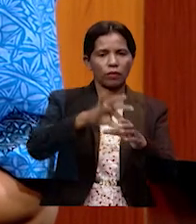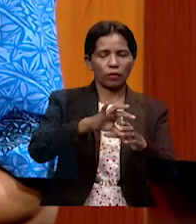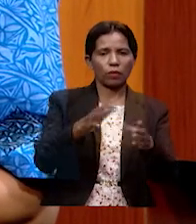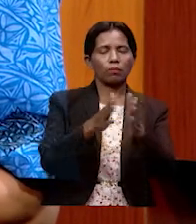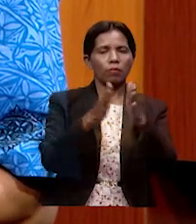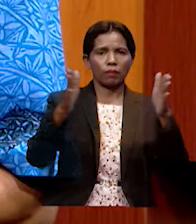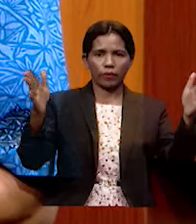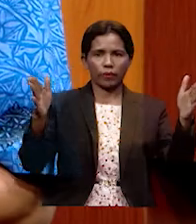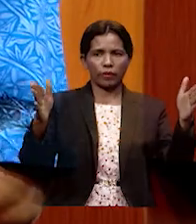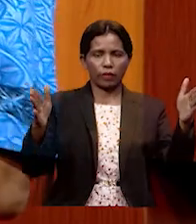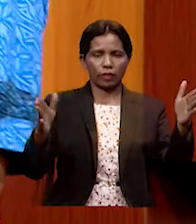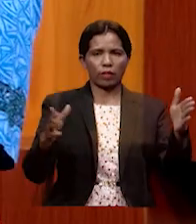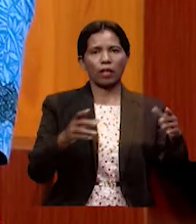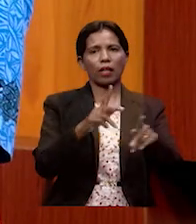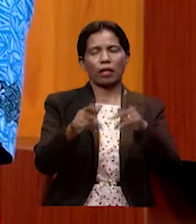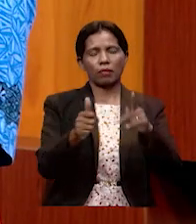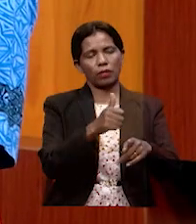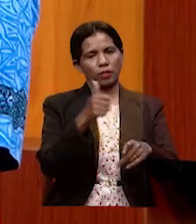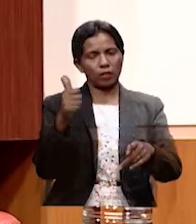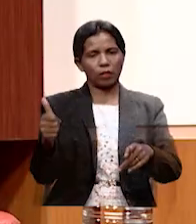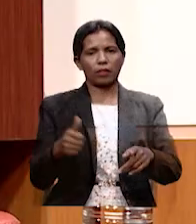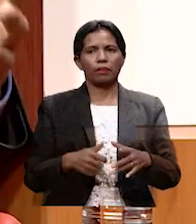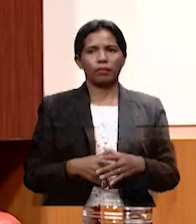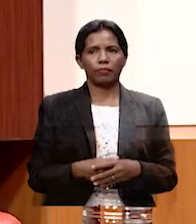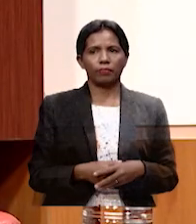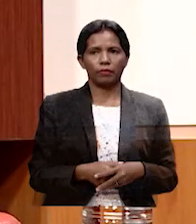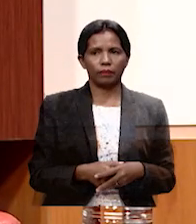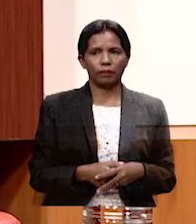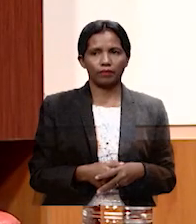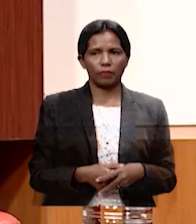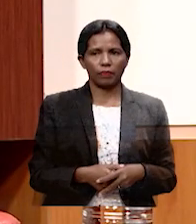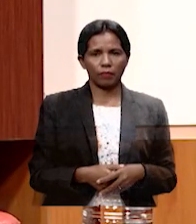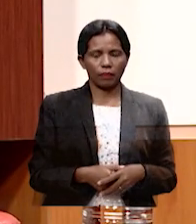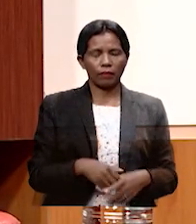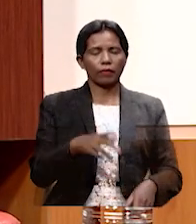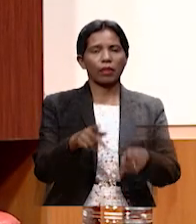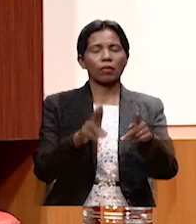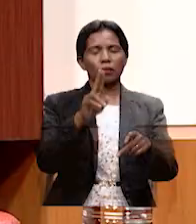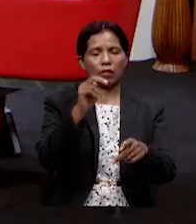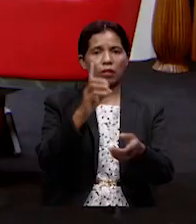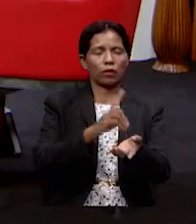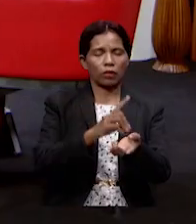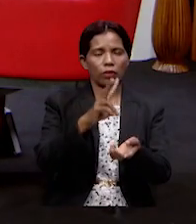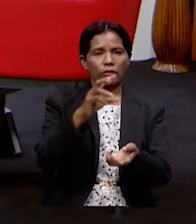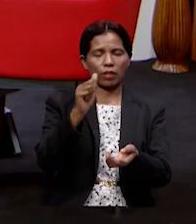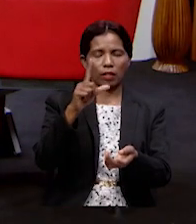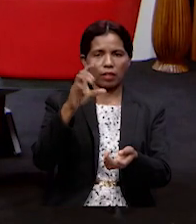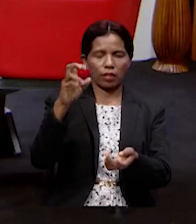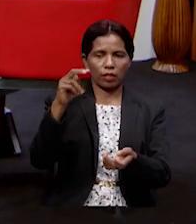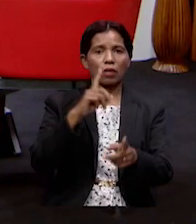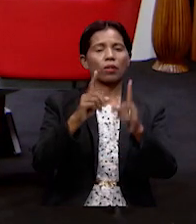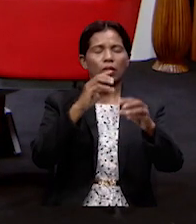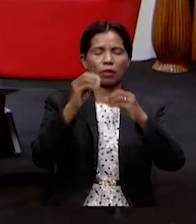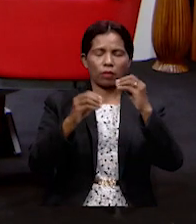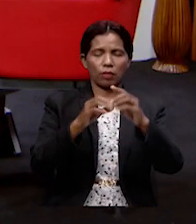valor, boto lhe fale, é cidadão mobain ida. Academista Unitele, Dr. Valentim Simenes Hatutan, colhia com a